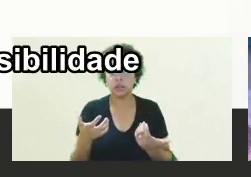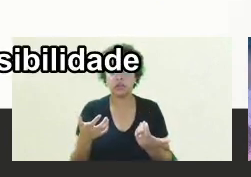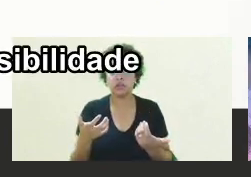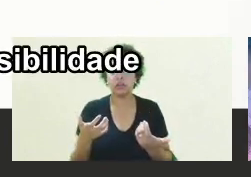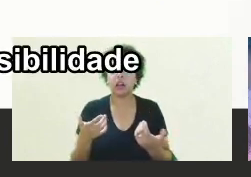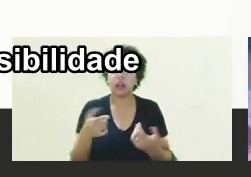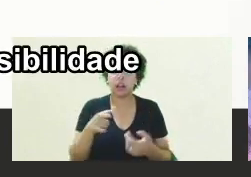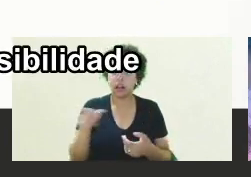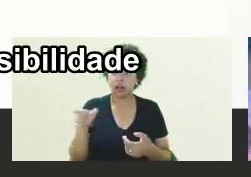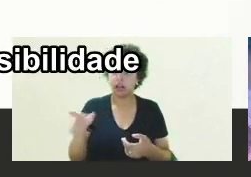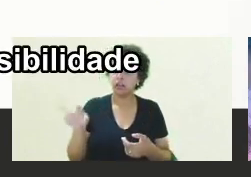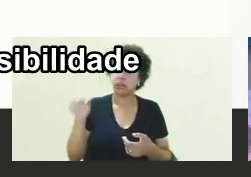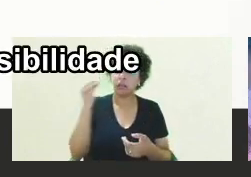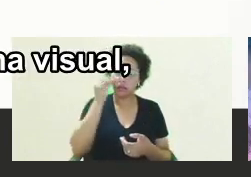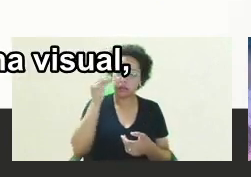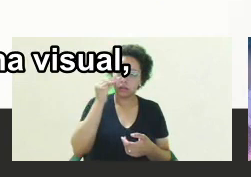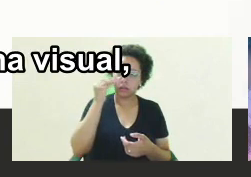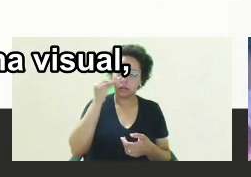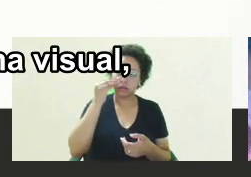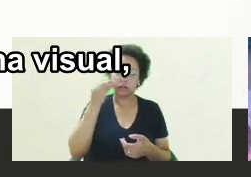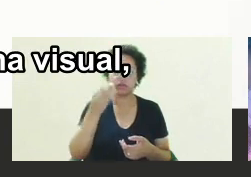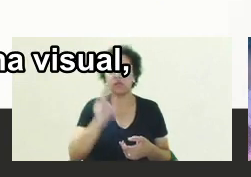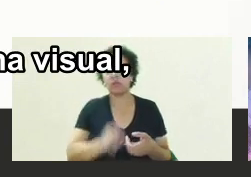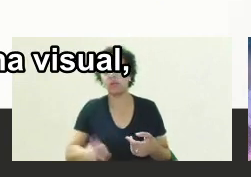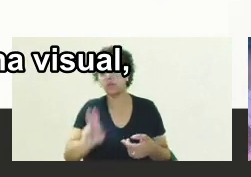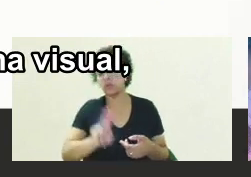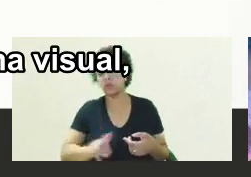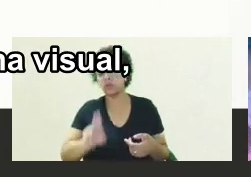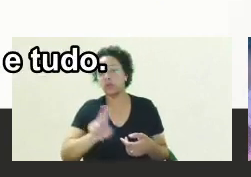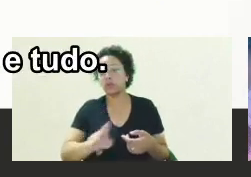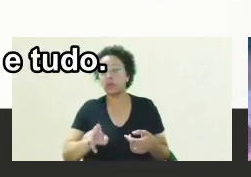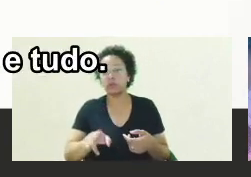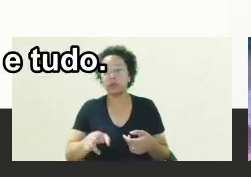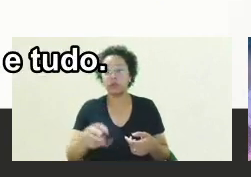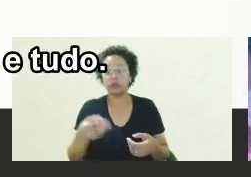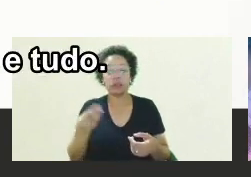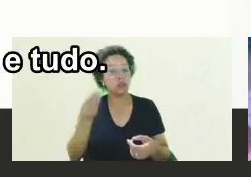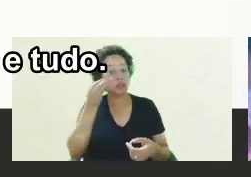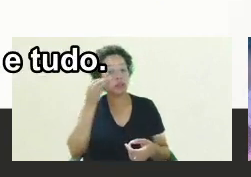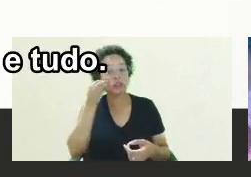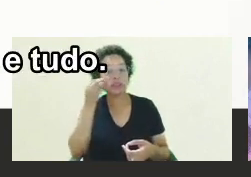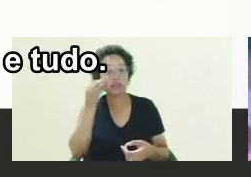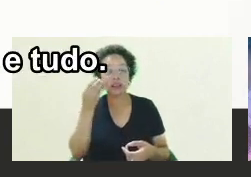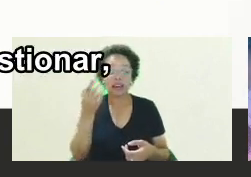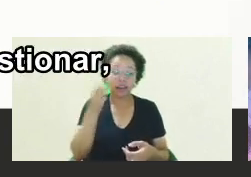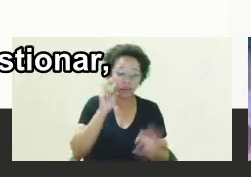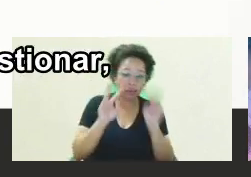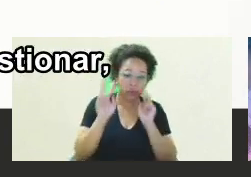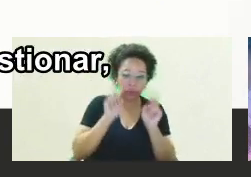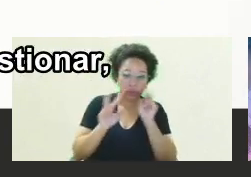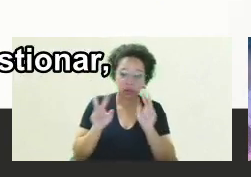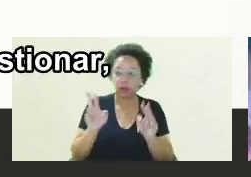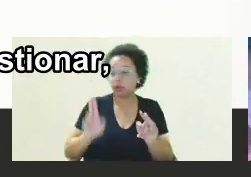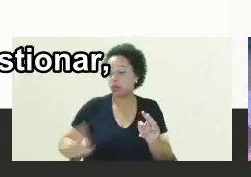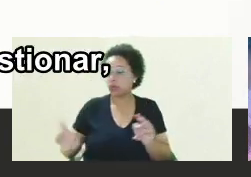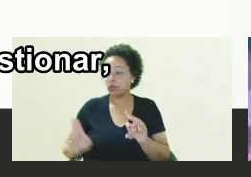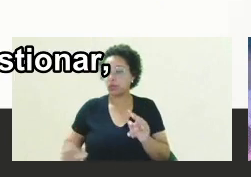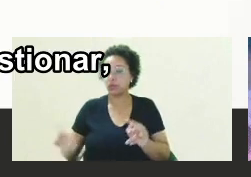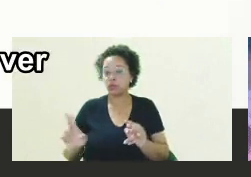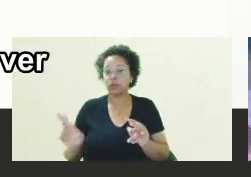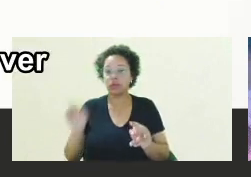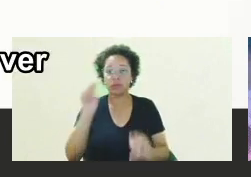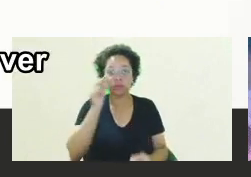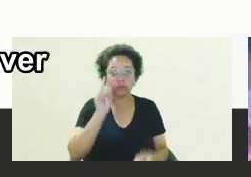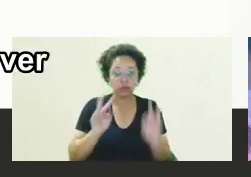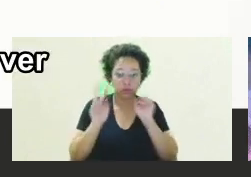gente fazia, documentar os testes de acessibilidade que a gente fazia de uma forma visual, usando ferramentas visuais e tudo. E a gente começou a